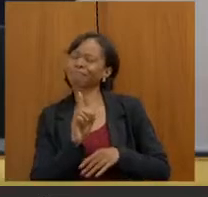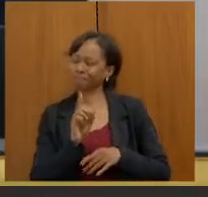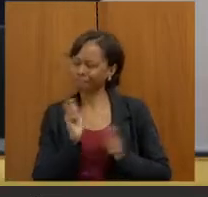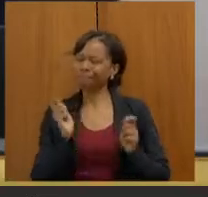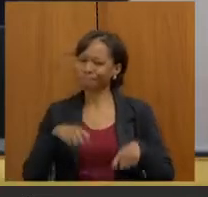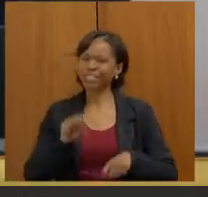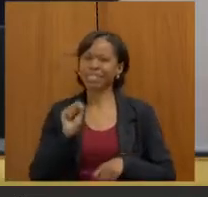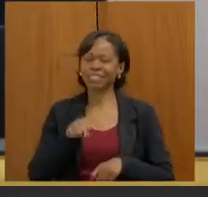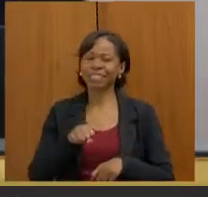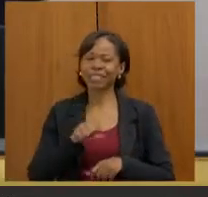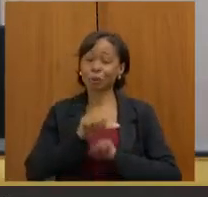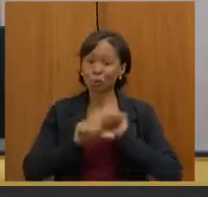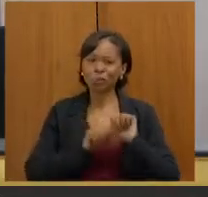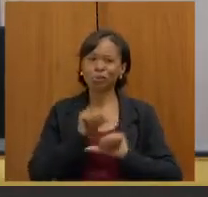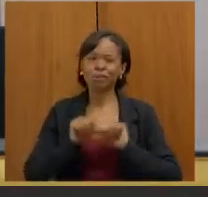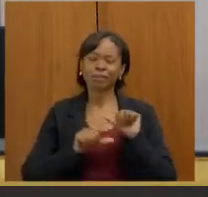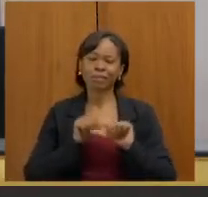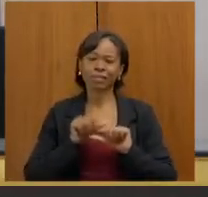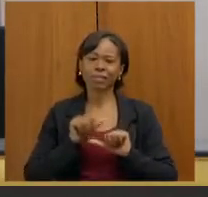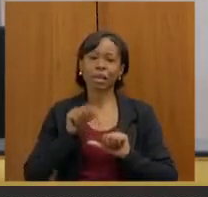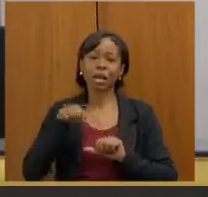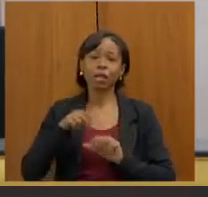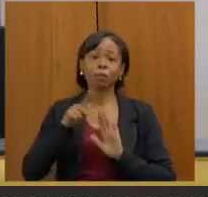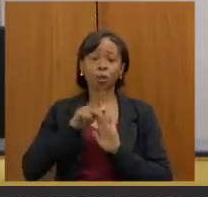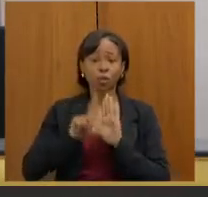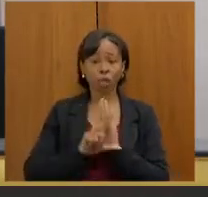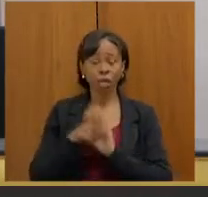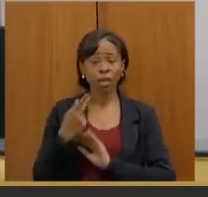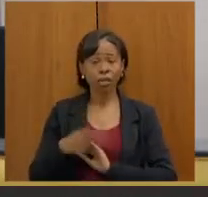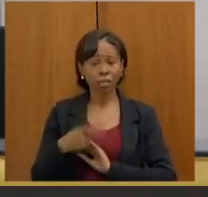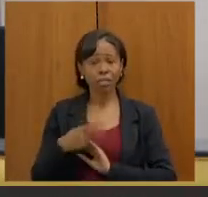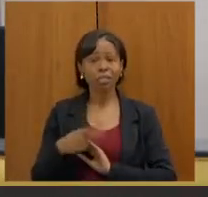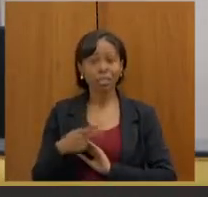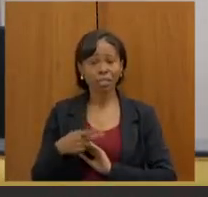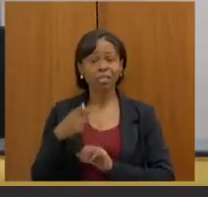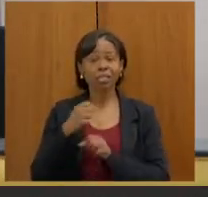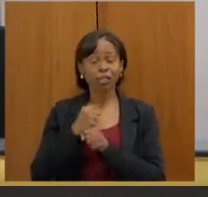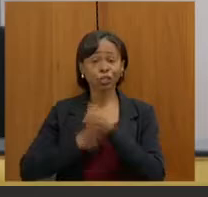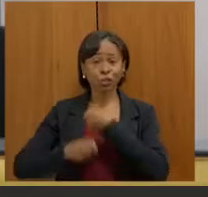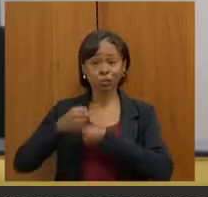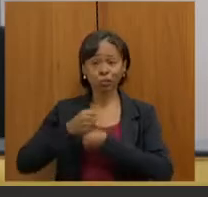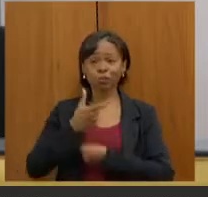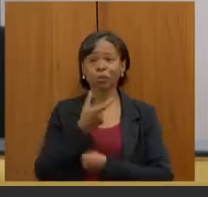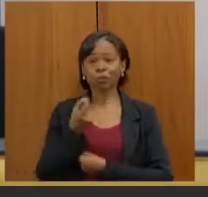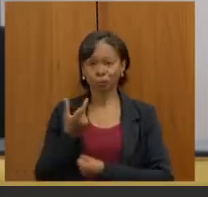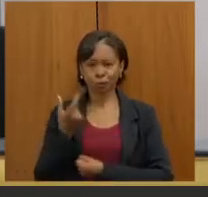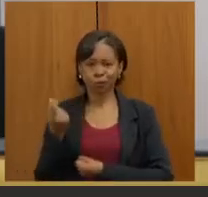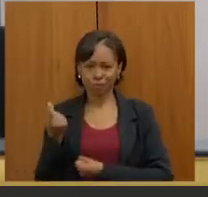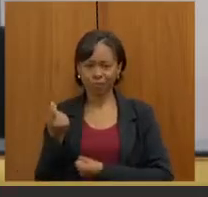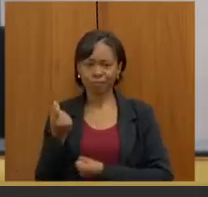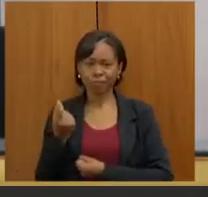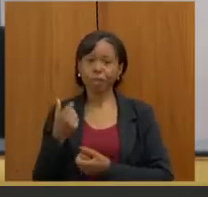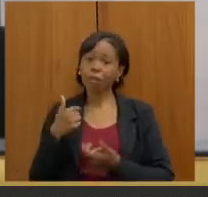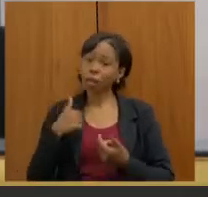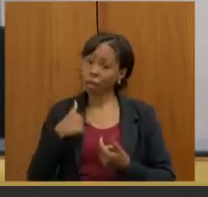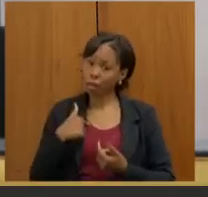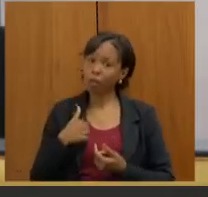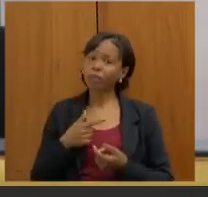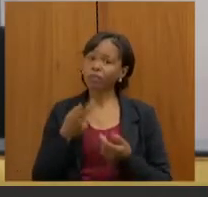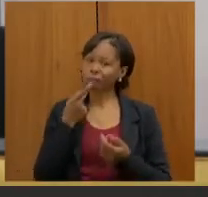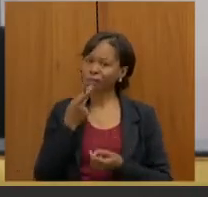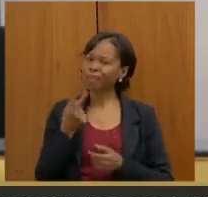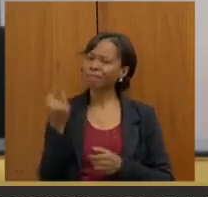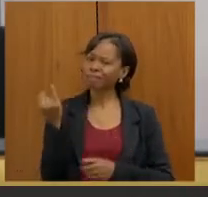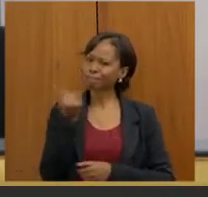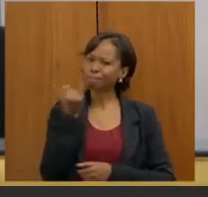23 1643 de 2020 né e eu tô vou todas as oportunidades ressaltar aqui o